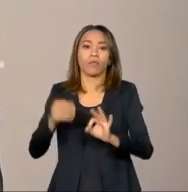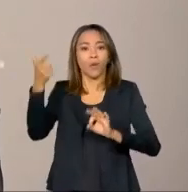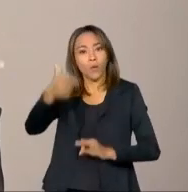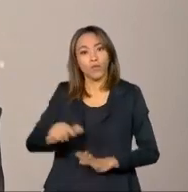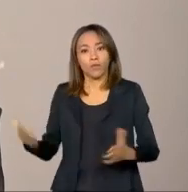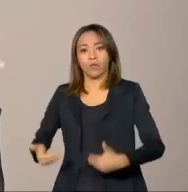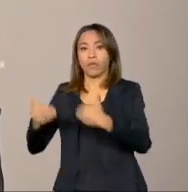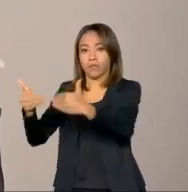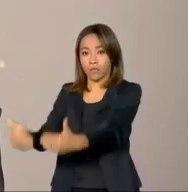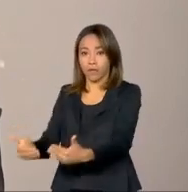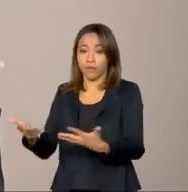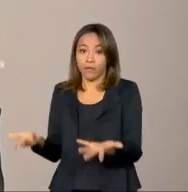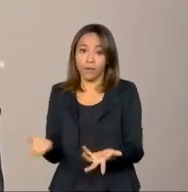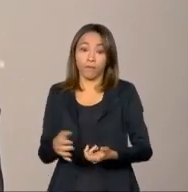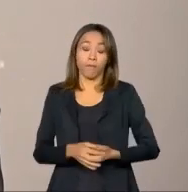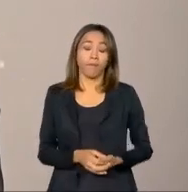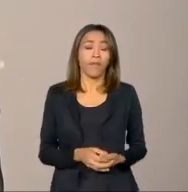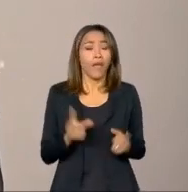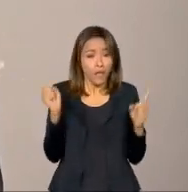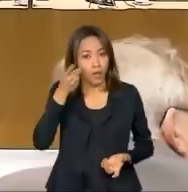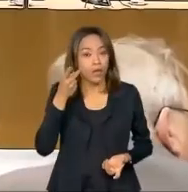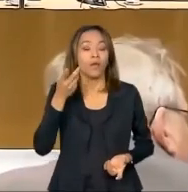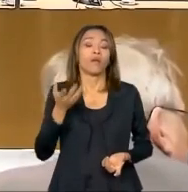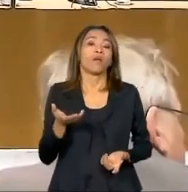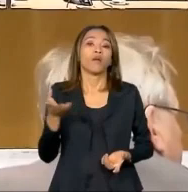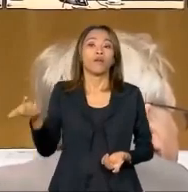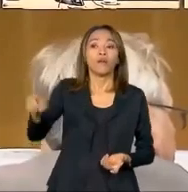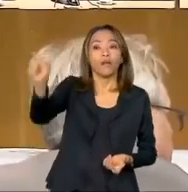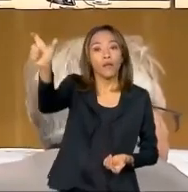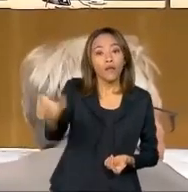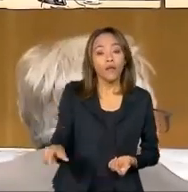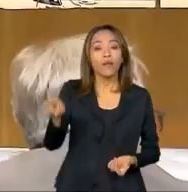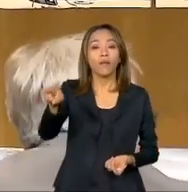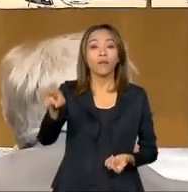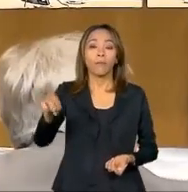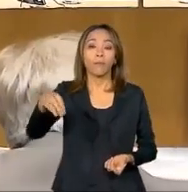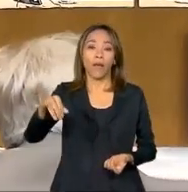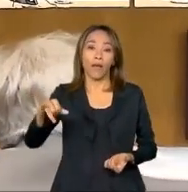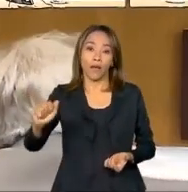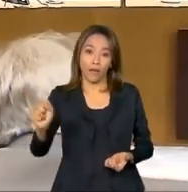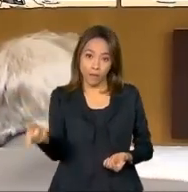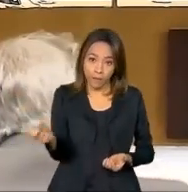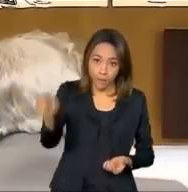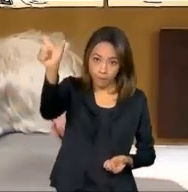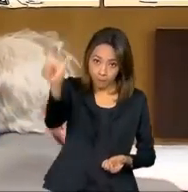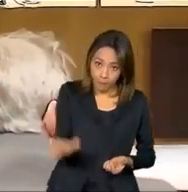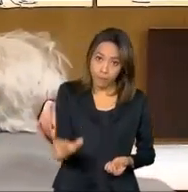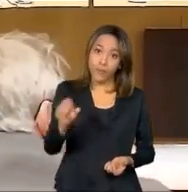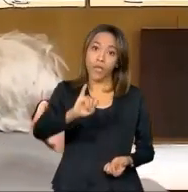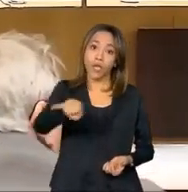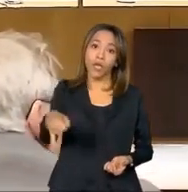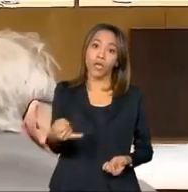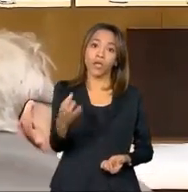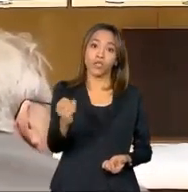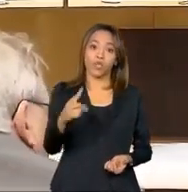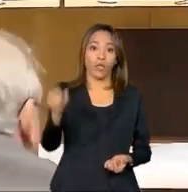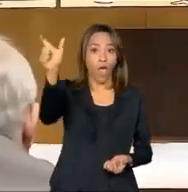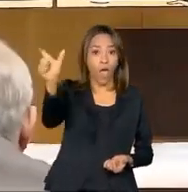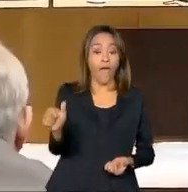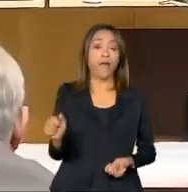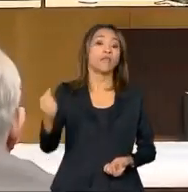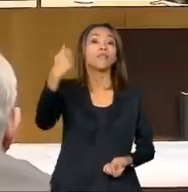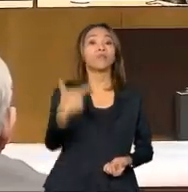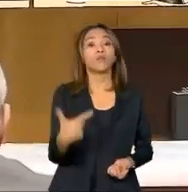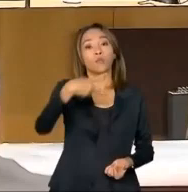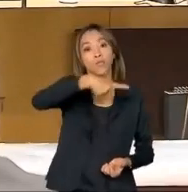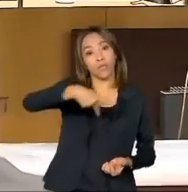da Microempresa e da Empresa de Pequeno Porte. O encontro abordou, entre outros temas, a desburocratização, a